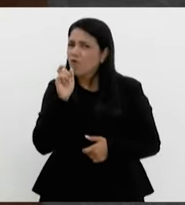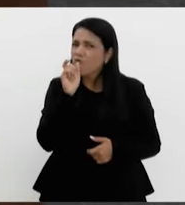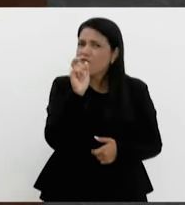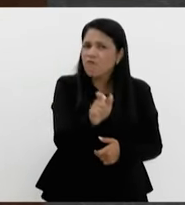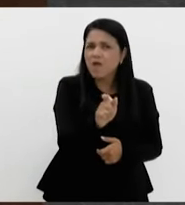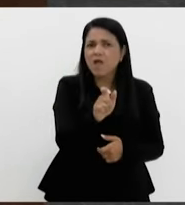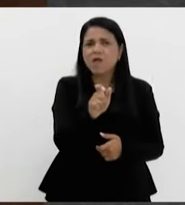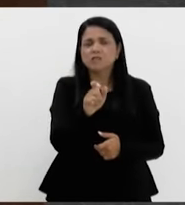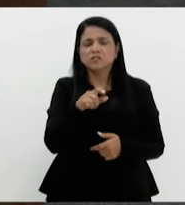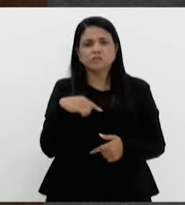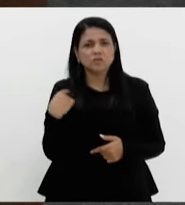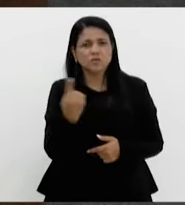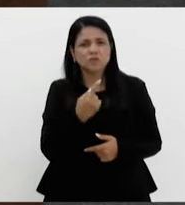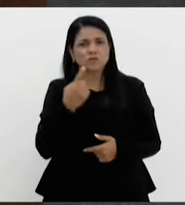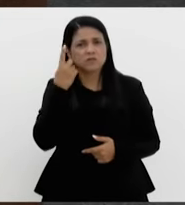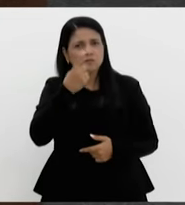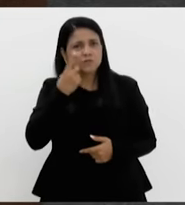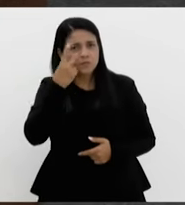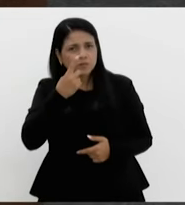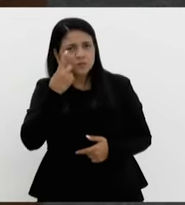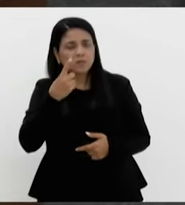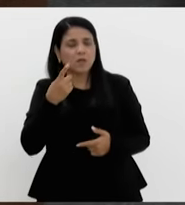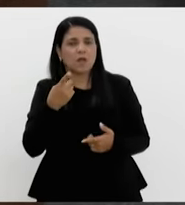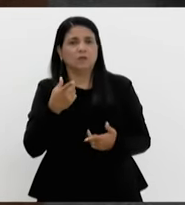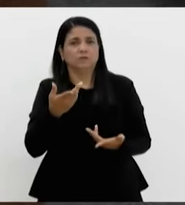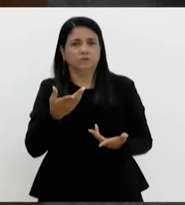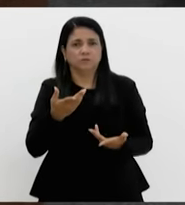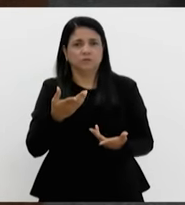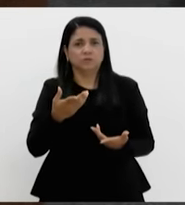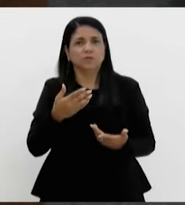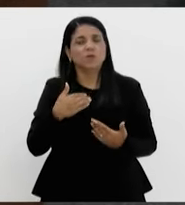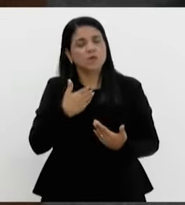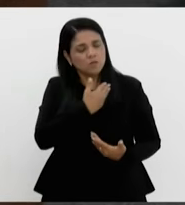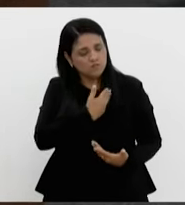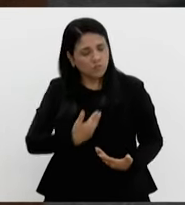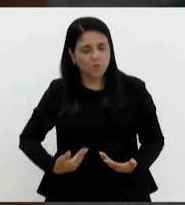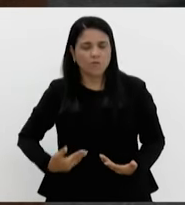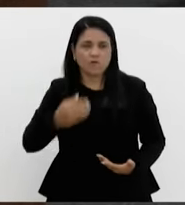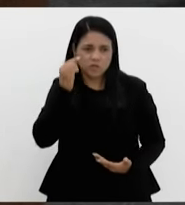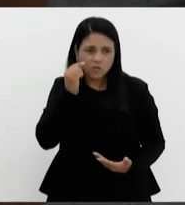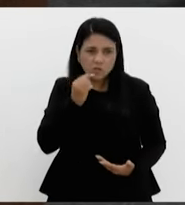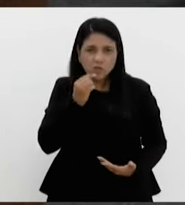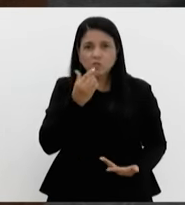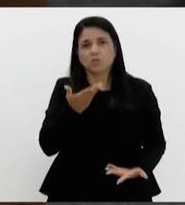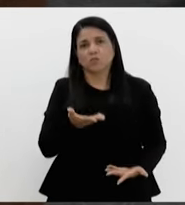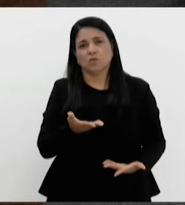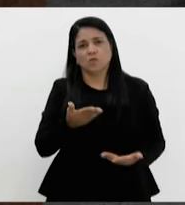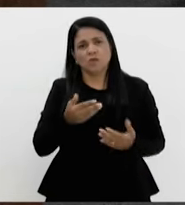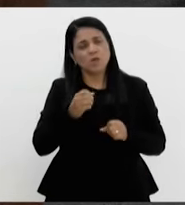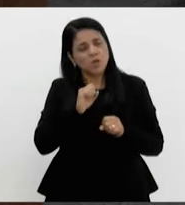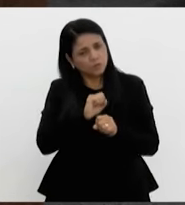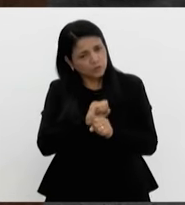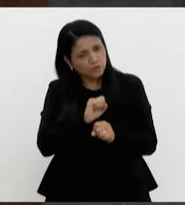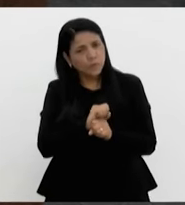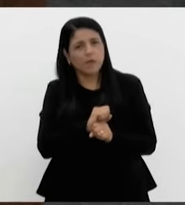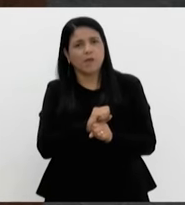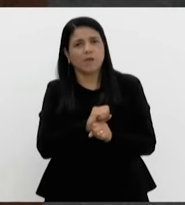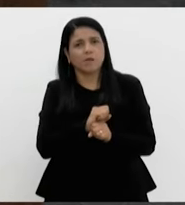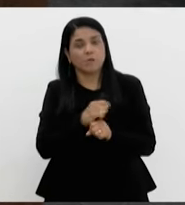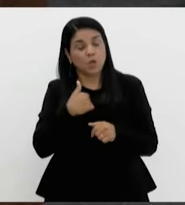enquanto parlamentar. Então, senhor governador, eu espero verdadeiramente, eu sou sempre muito bem atendida